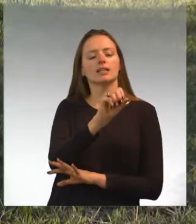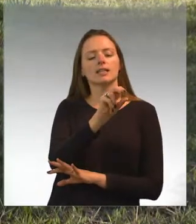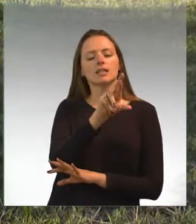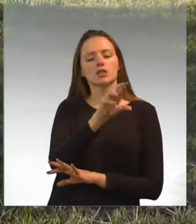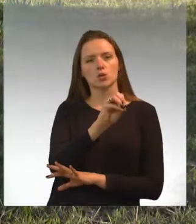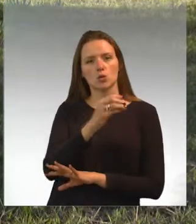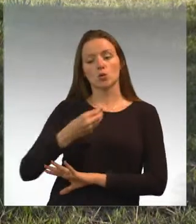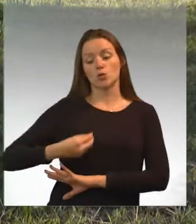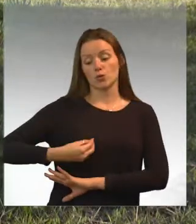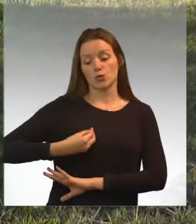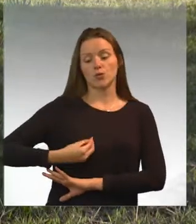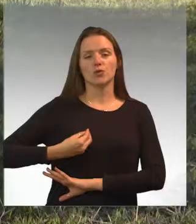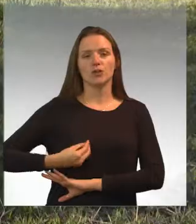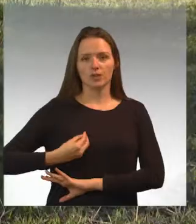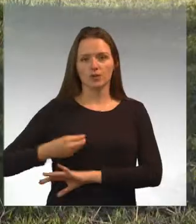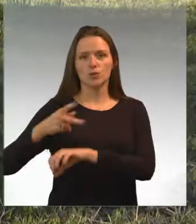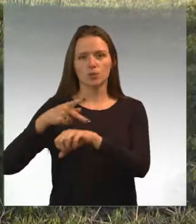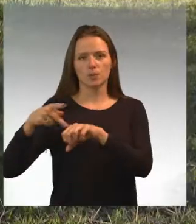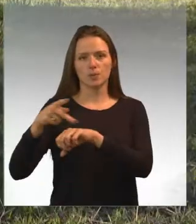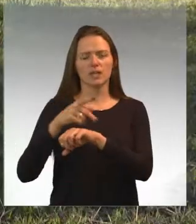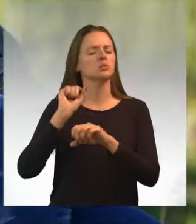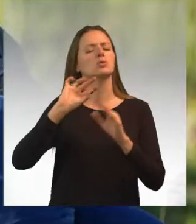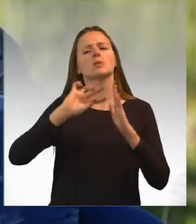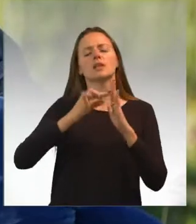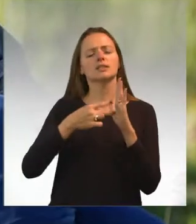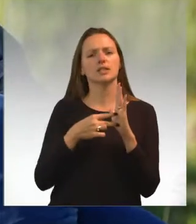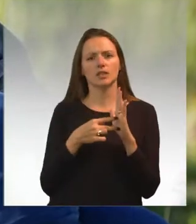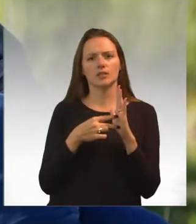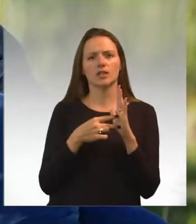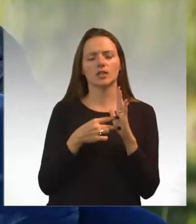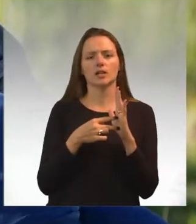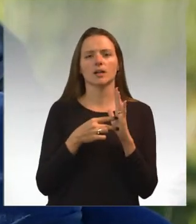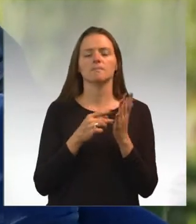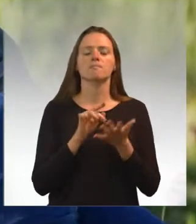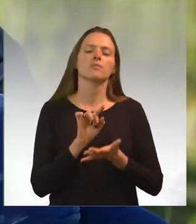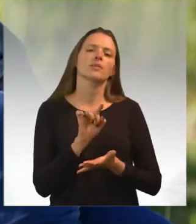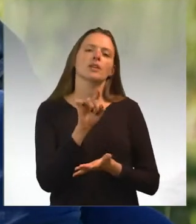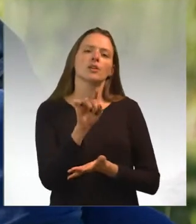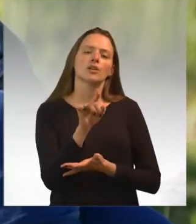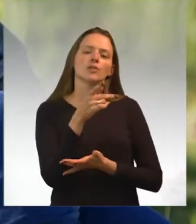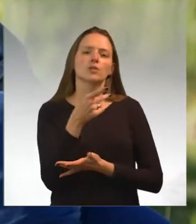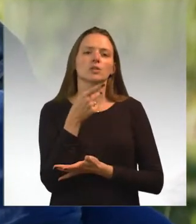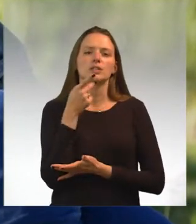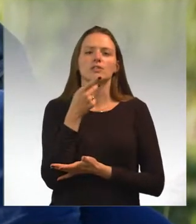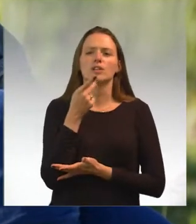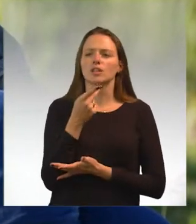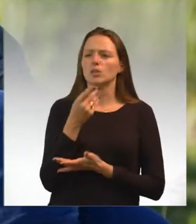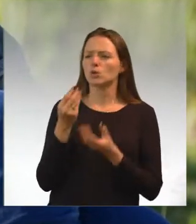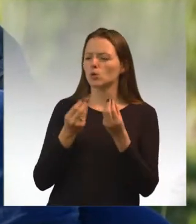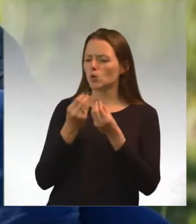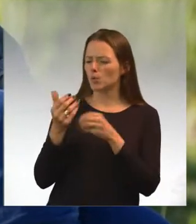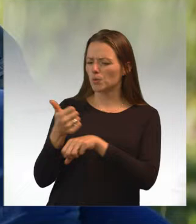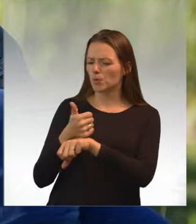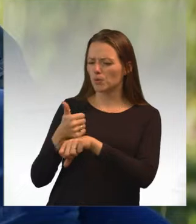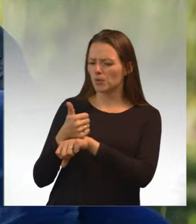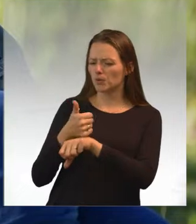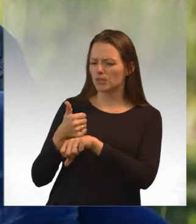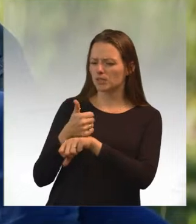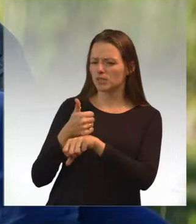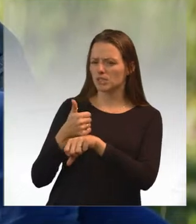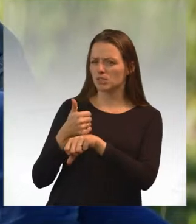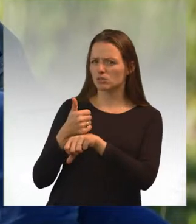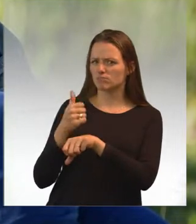nacional. O que é isso? Você falou de como chama, profissão de correeiro, não?